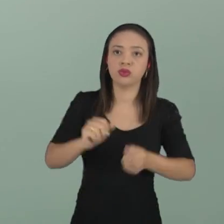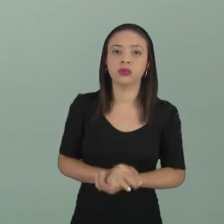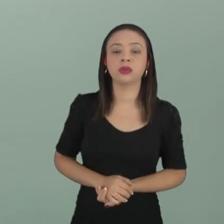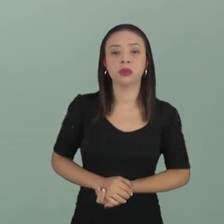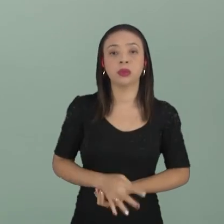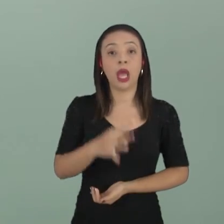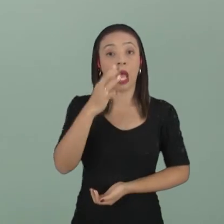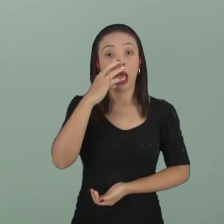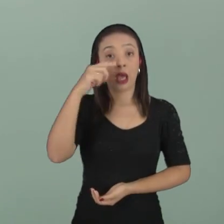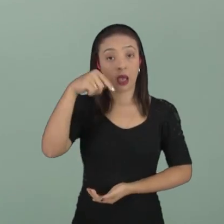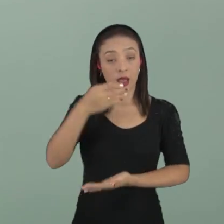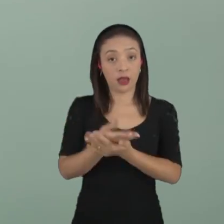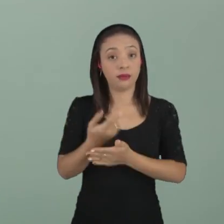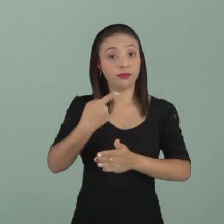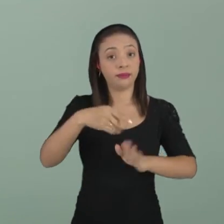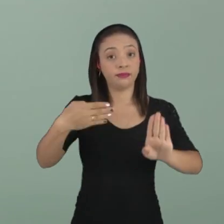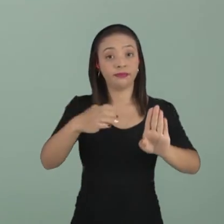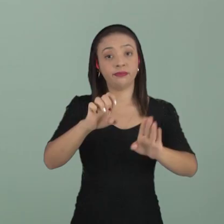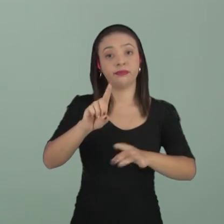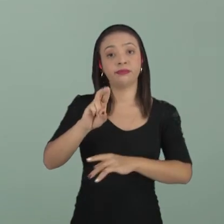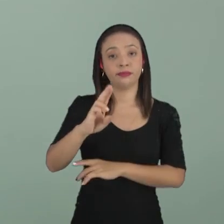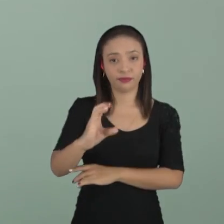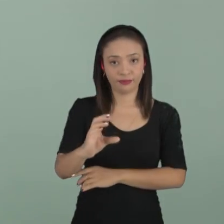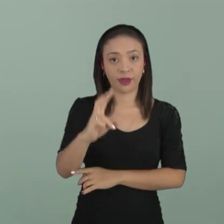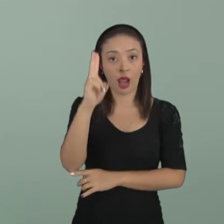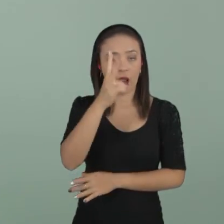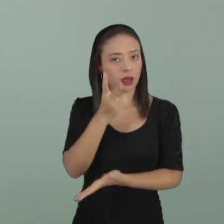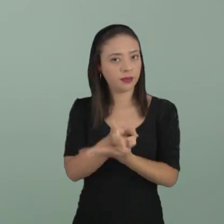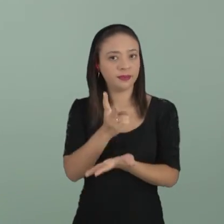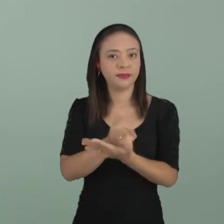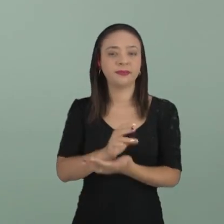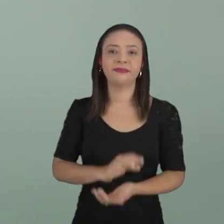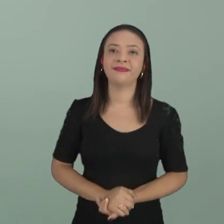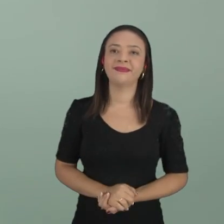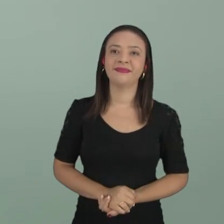Para acessar, eduque.acre. Não esqueçam.